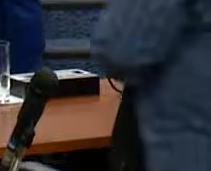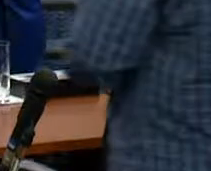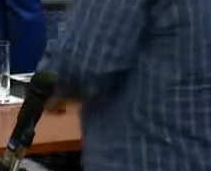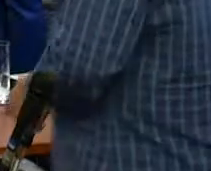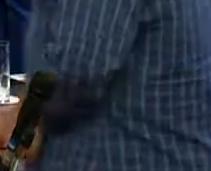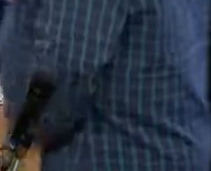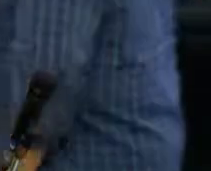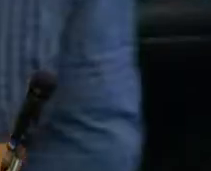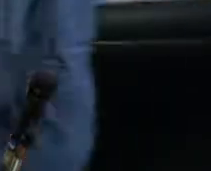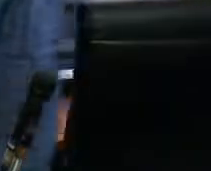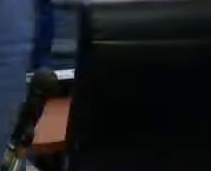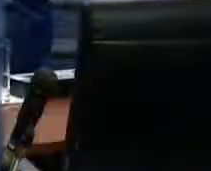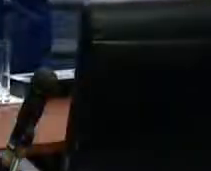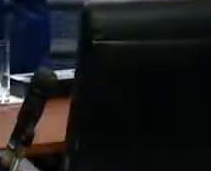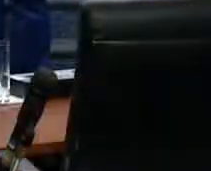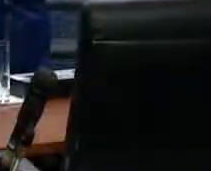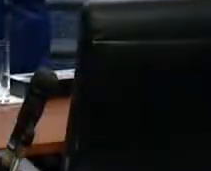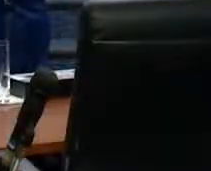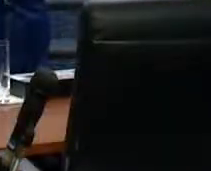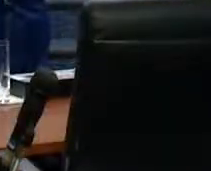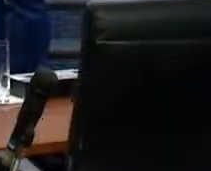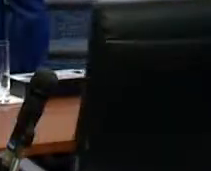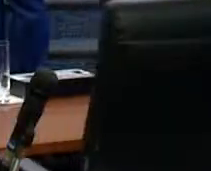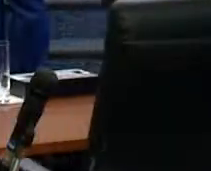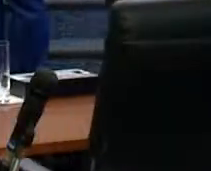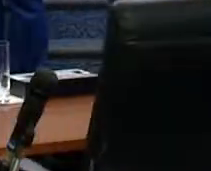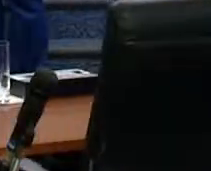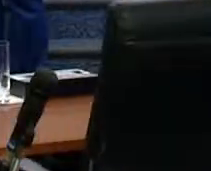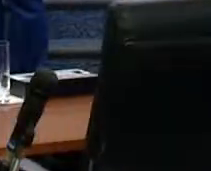Meu caro amigo, companheiro